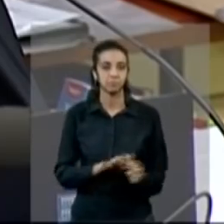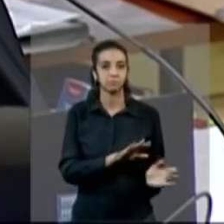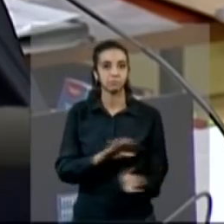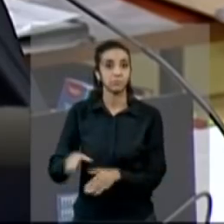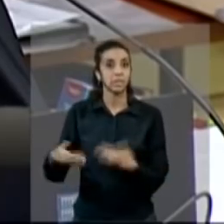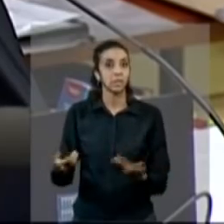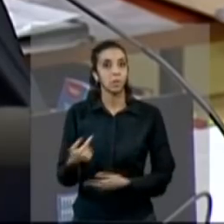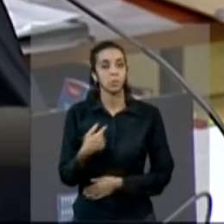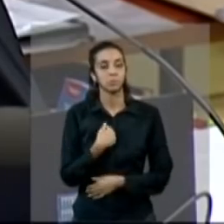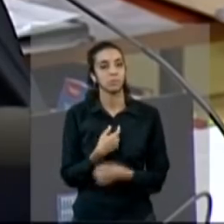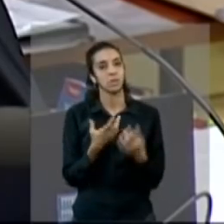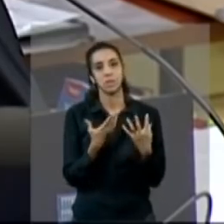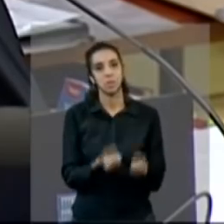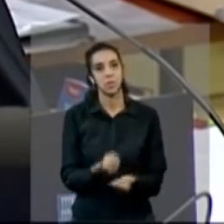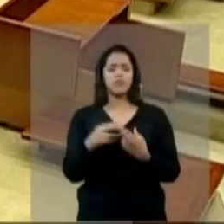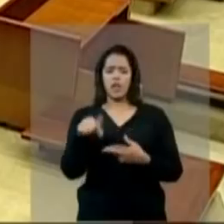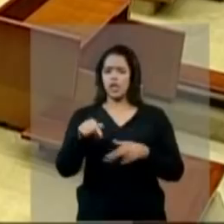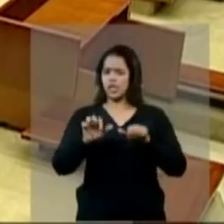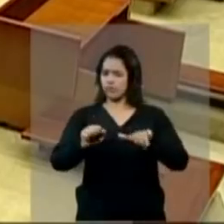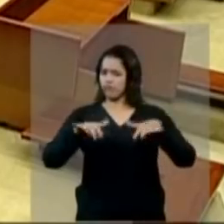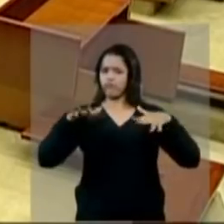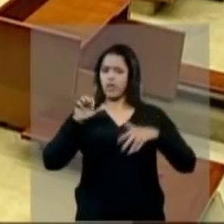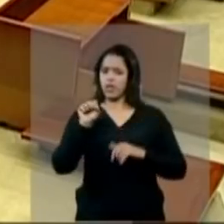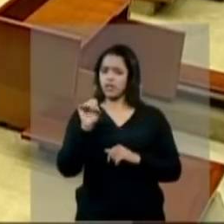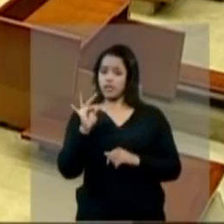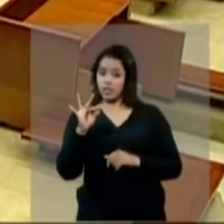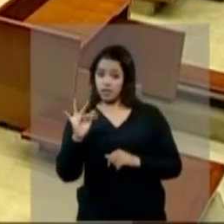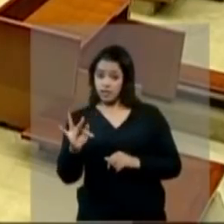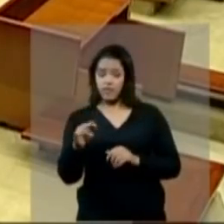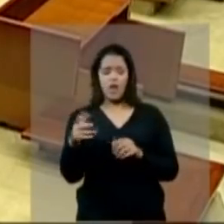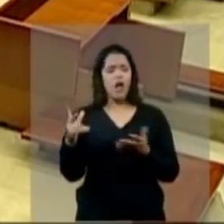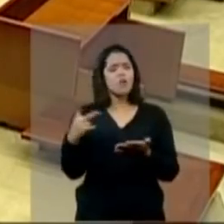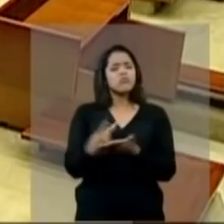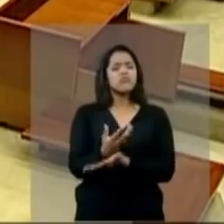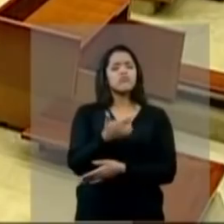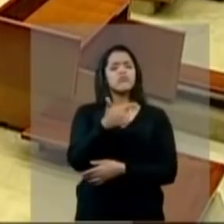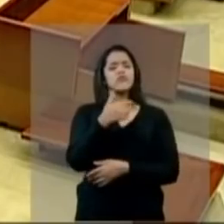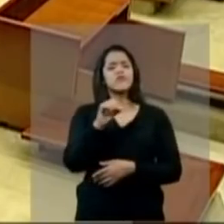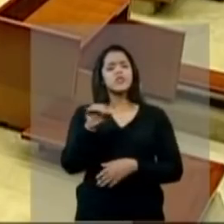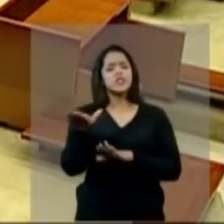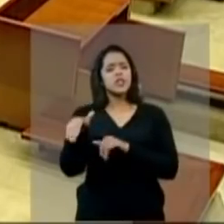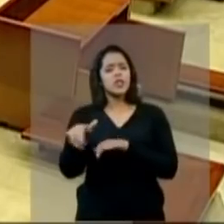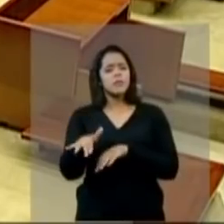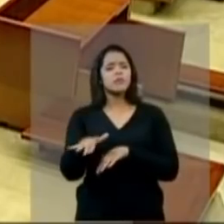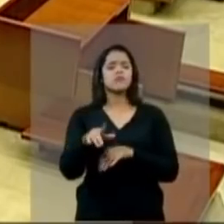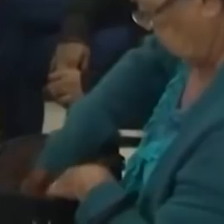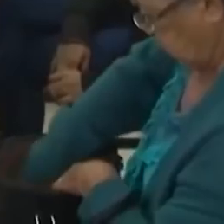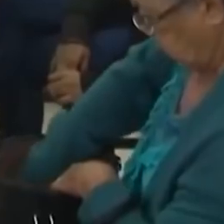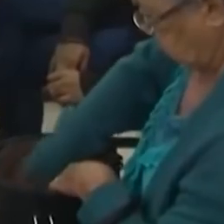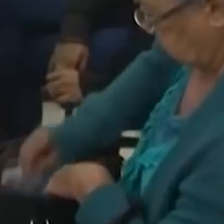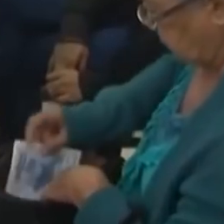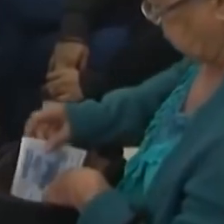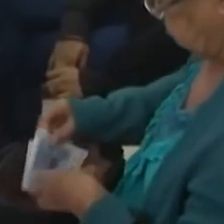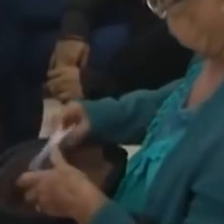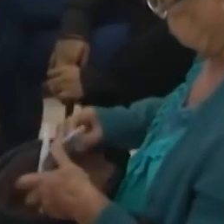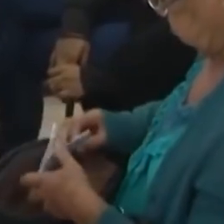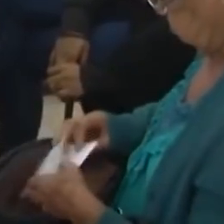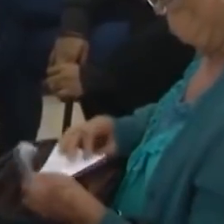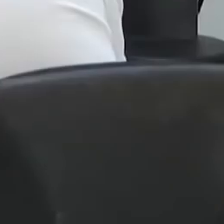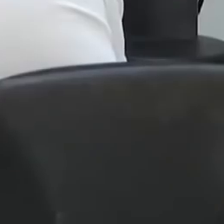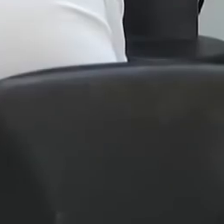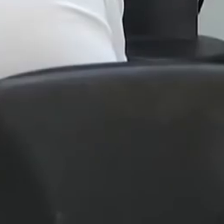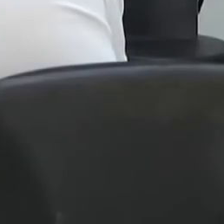presidente, indeferindo a cautelar. Barroso negou, inclusive, o pedido feito de última hora para que se fizesse